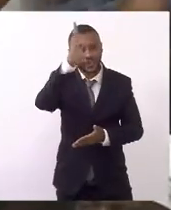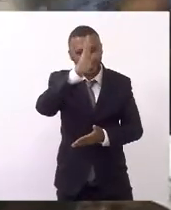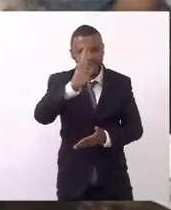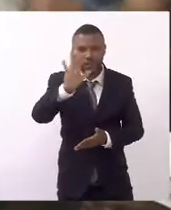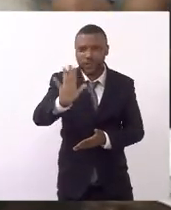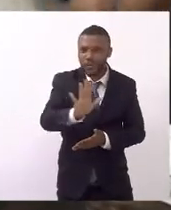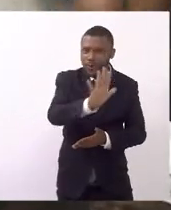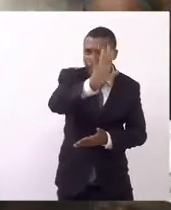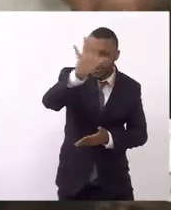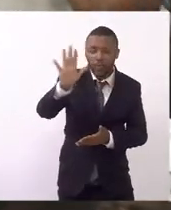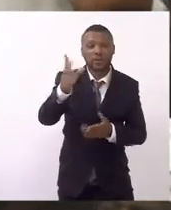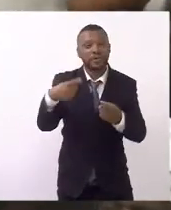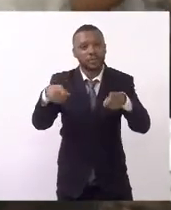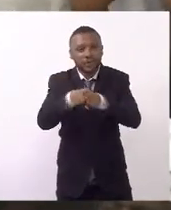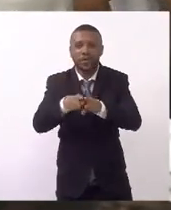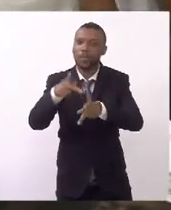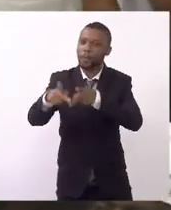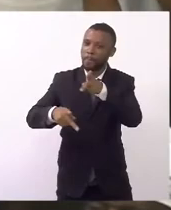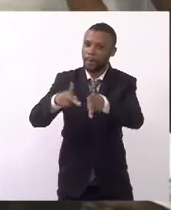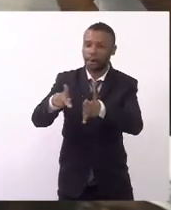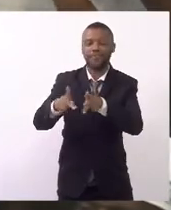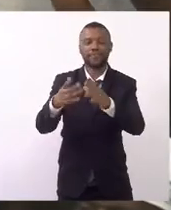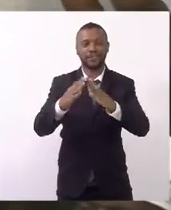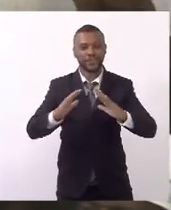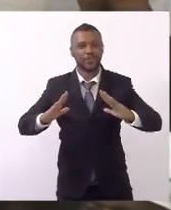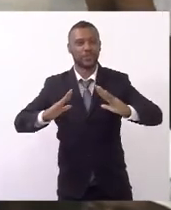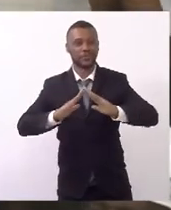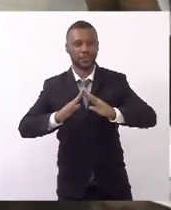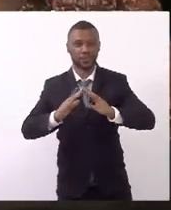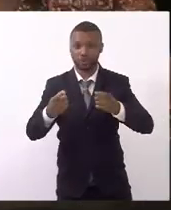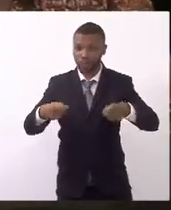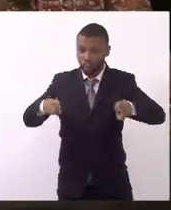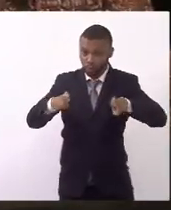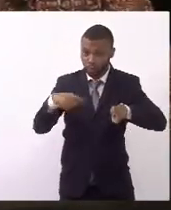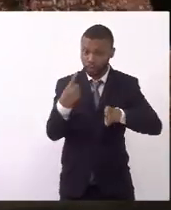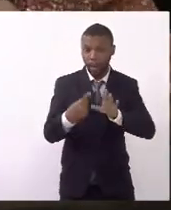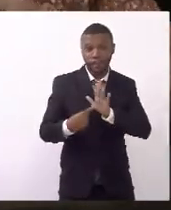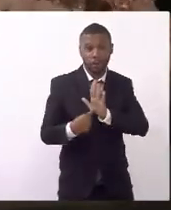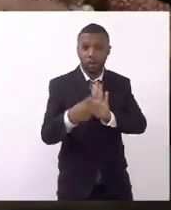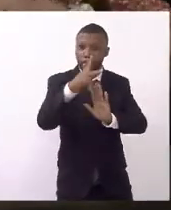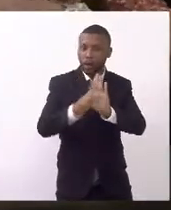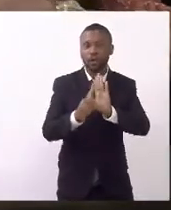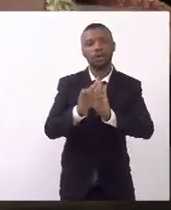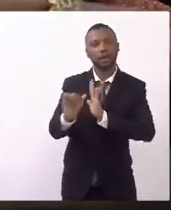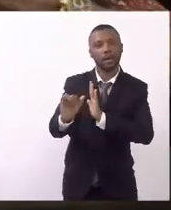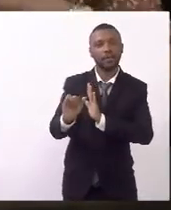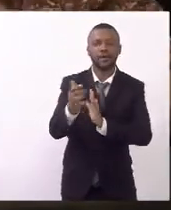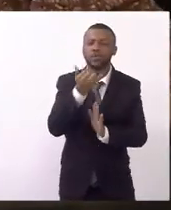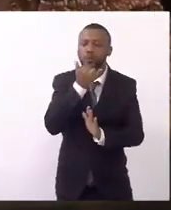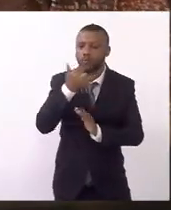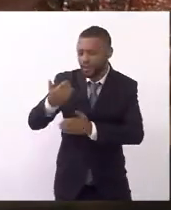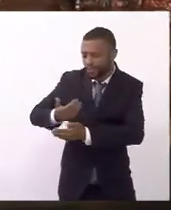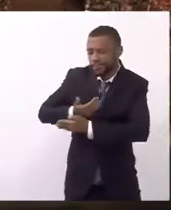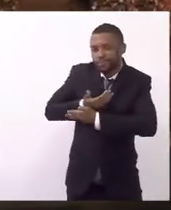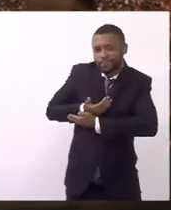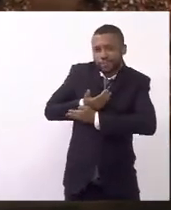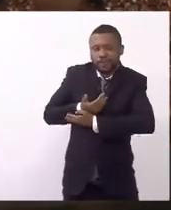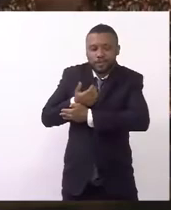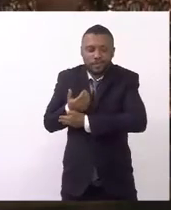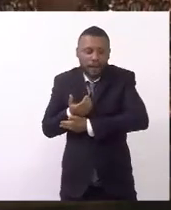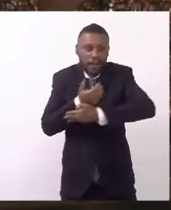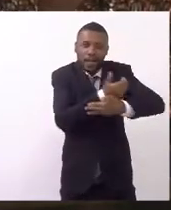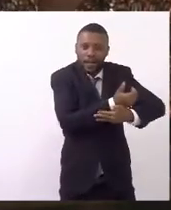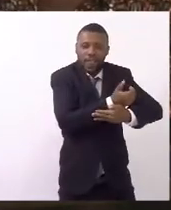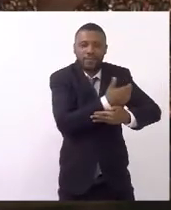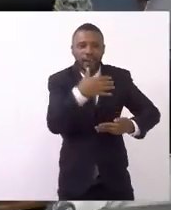em conjunto com os povos de terreiro inclusive nosso mandato Apresentou um projeto de lei vem no colo filha são vai